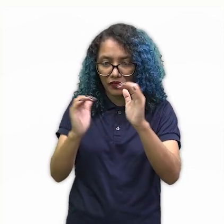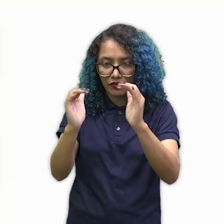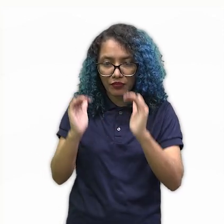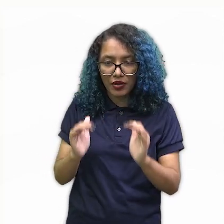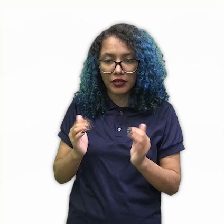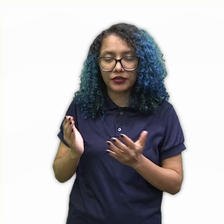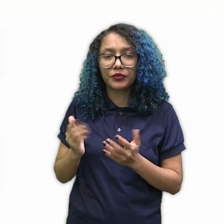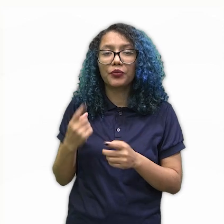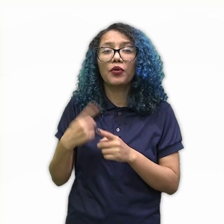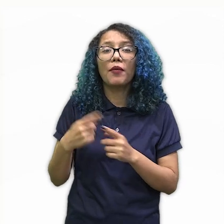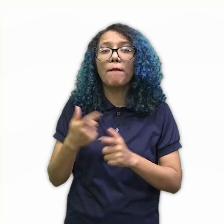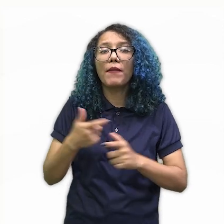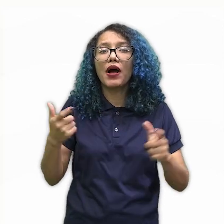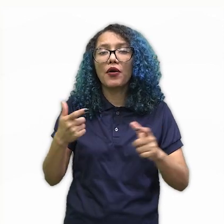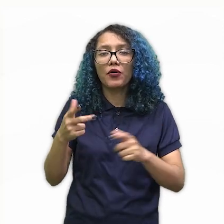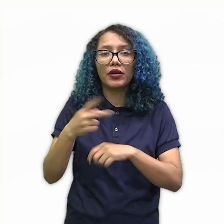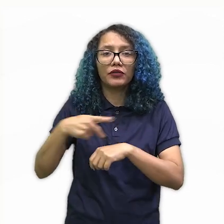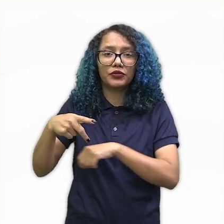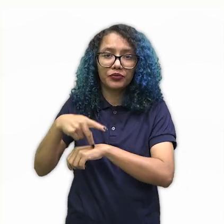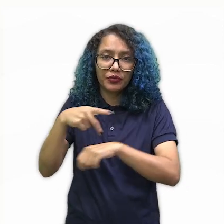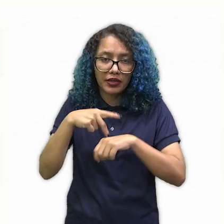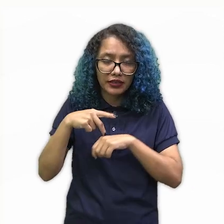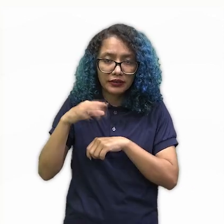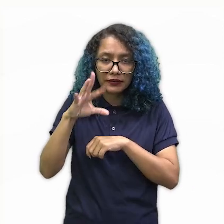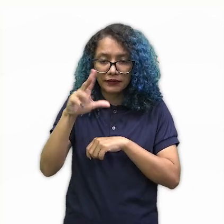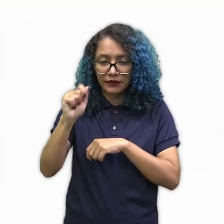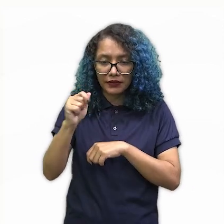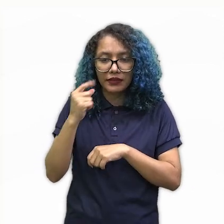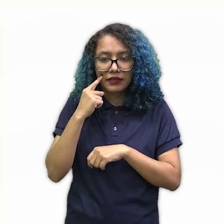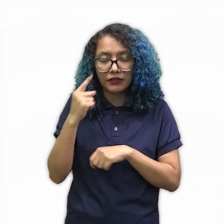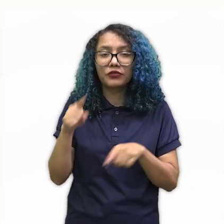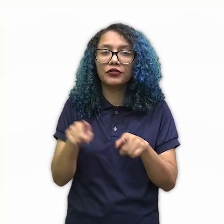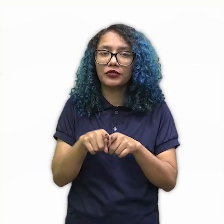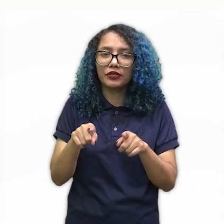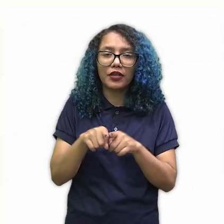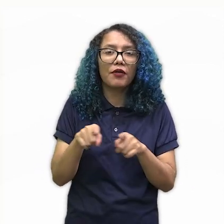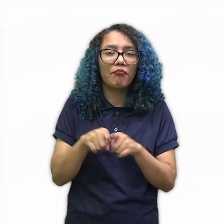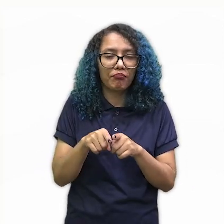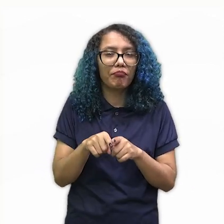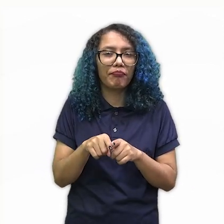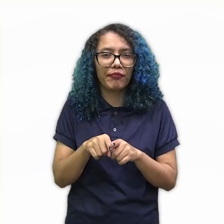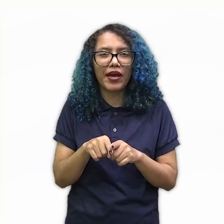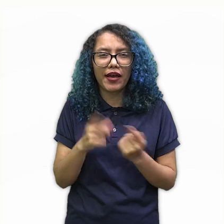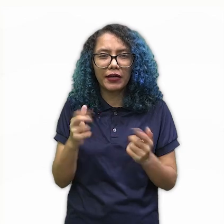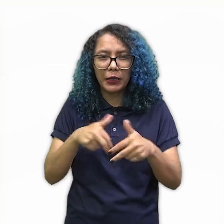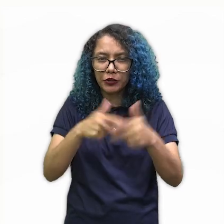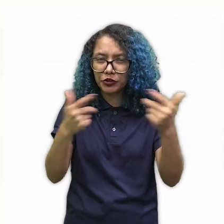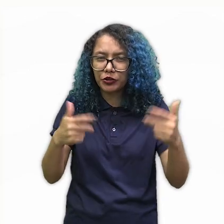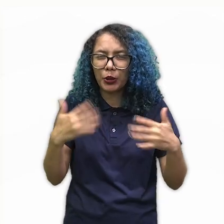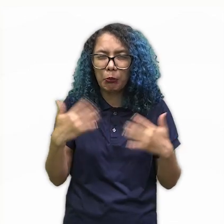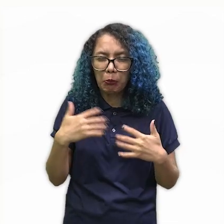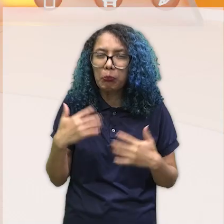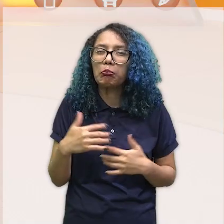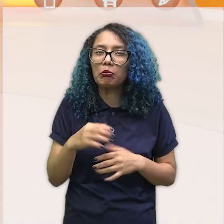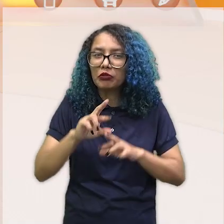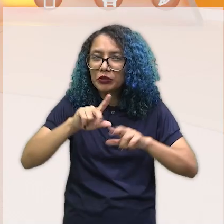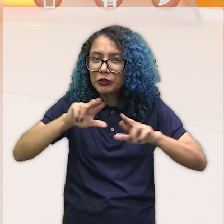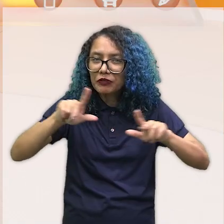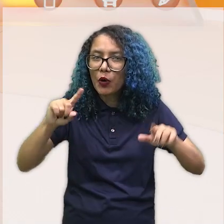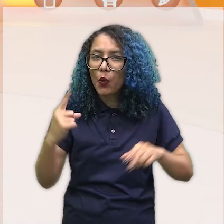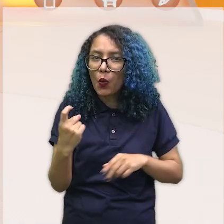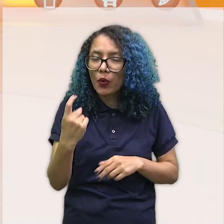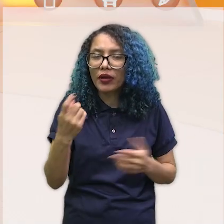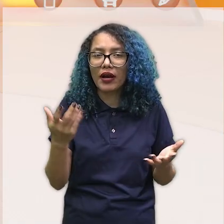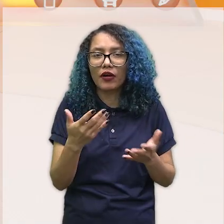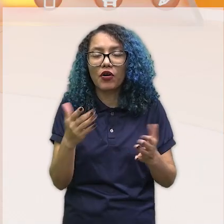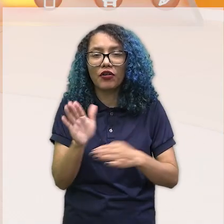de países africanos, acaba se destacando em relação às suas etnias também. Nós vamos ver um